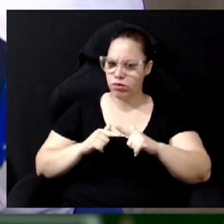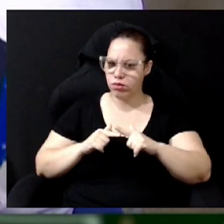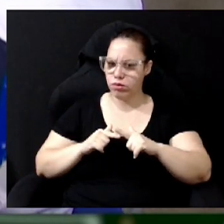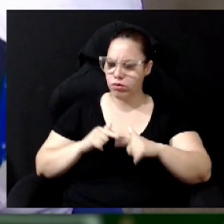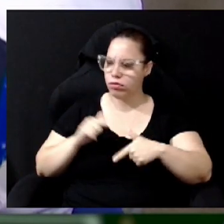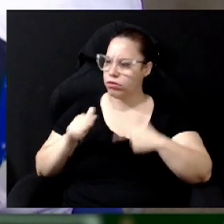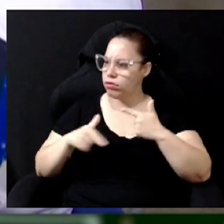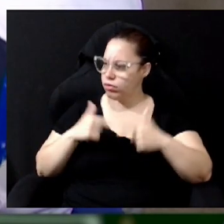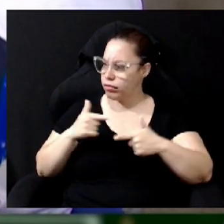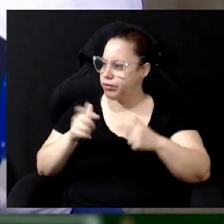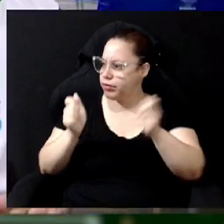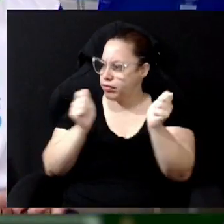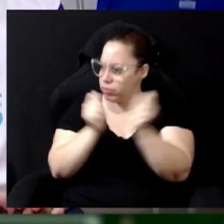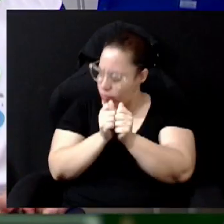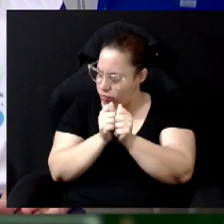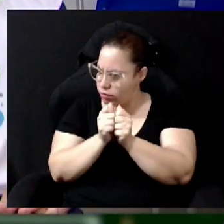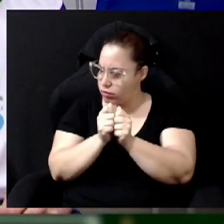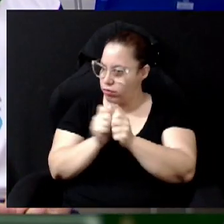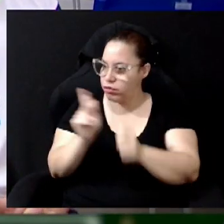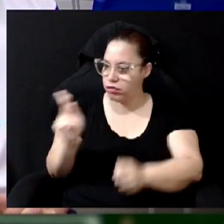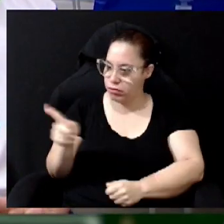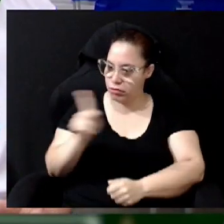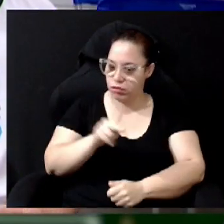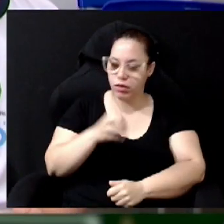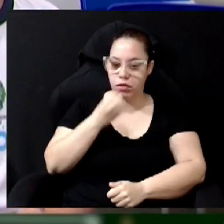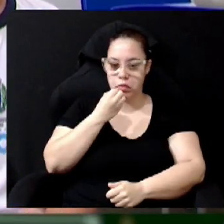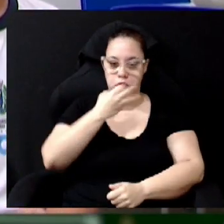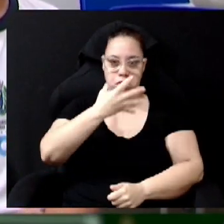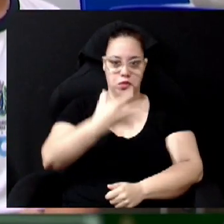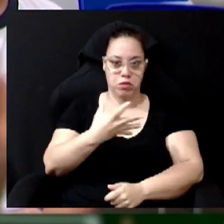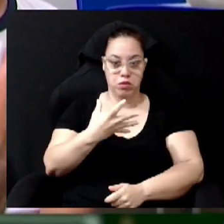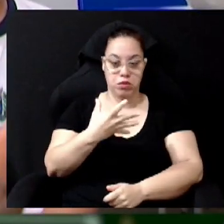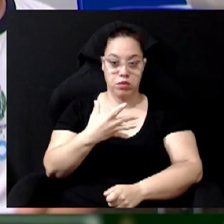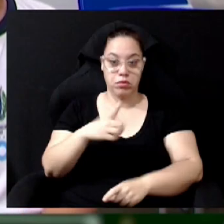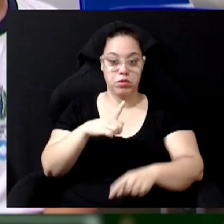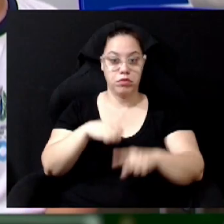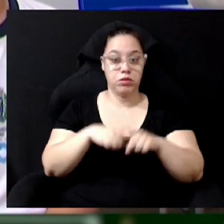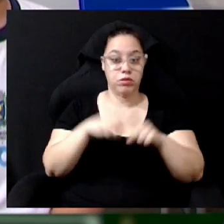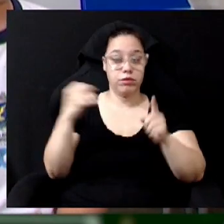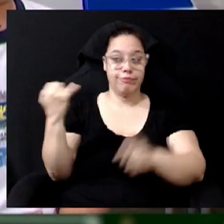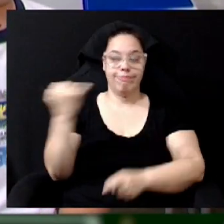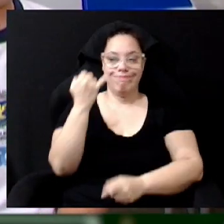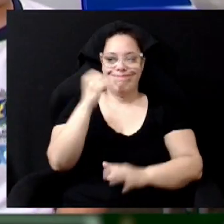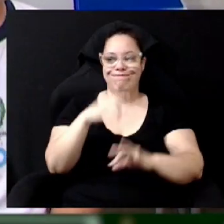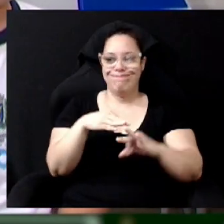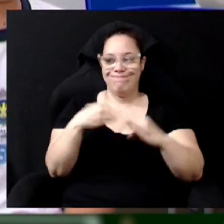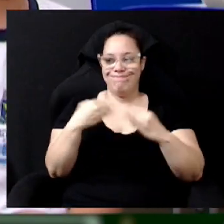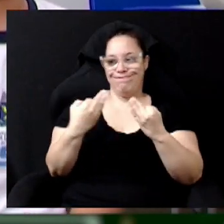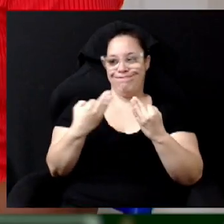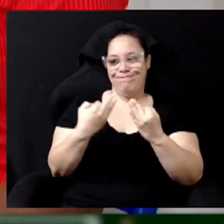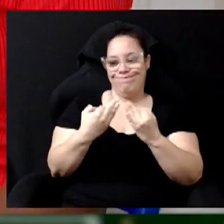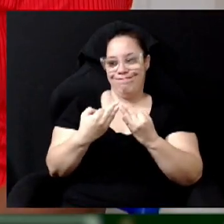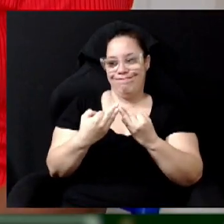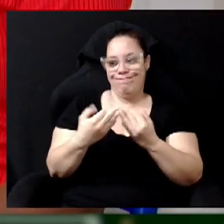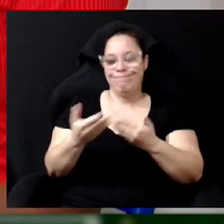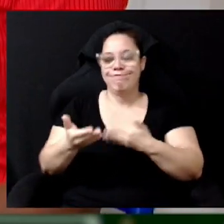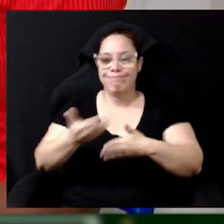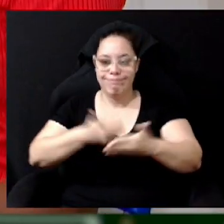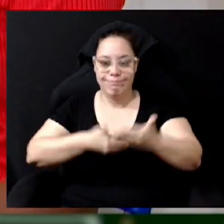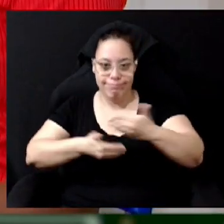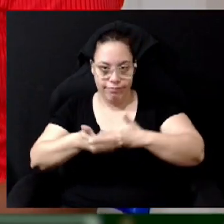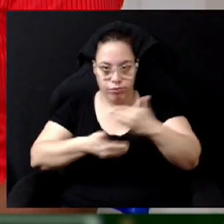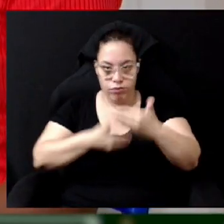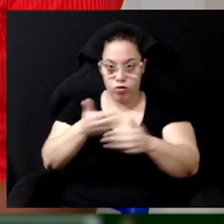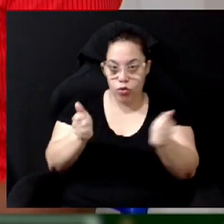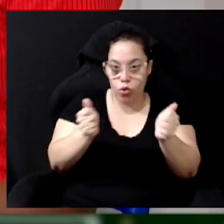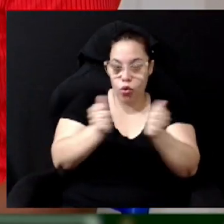estarem cuidando, e aqui os professores fazem um trabalho muito bacana, mas fundamentalmente a família precisa participar da escola junto com os alunos. Quando a gente